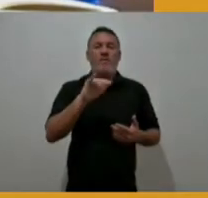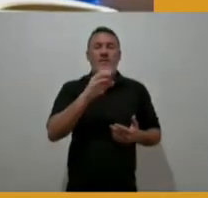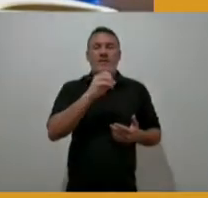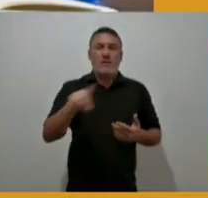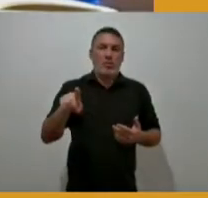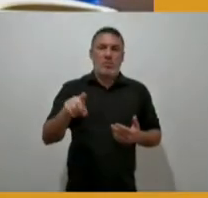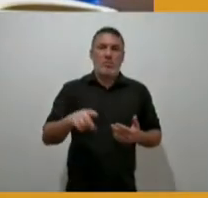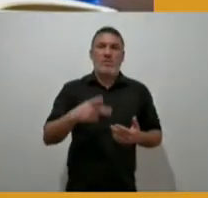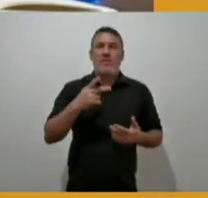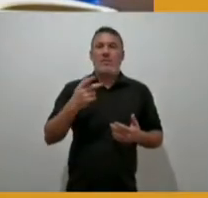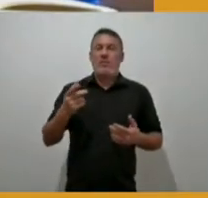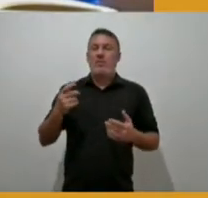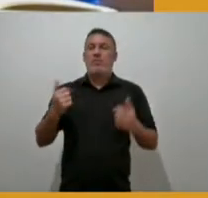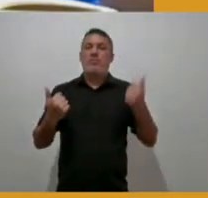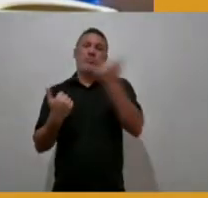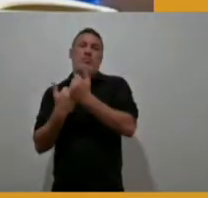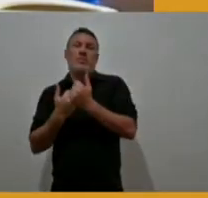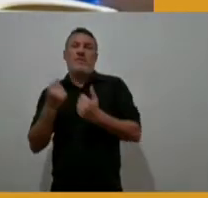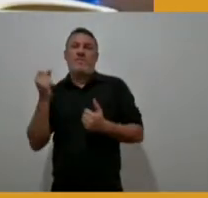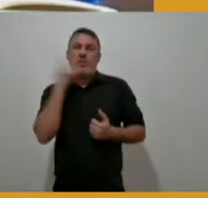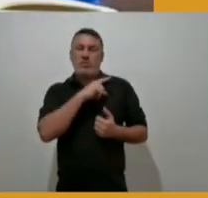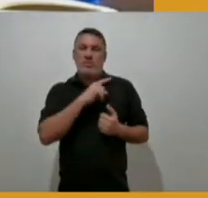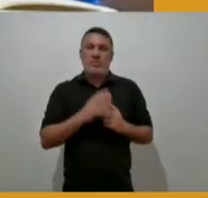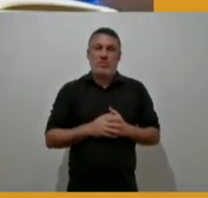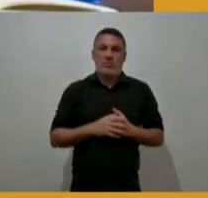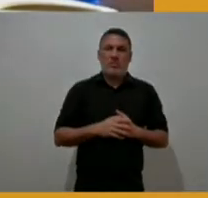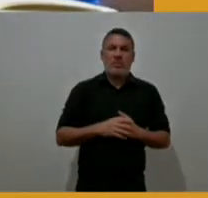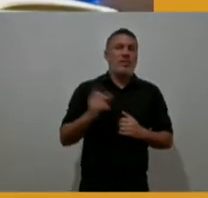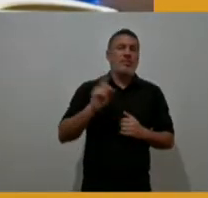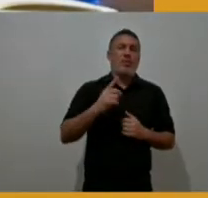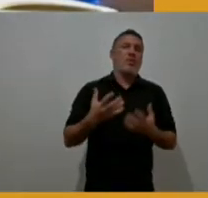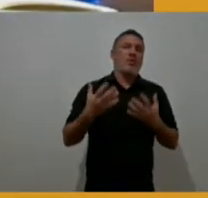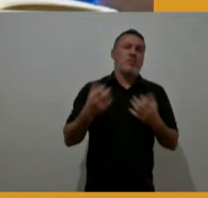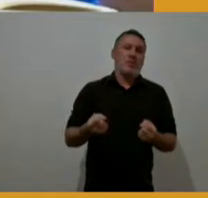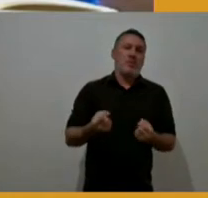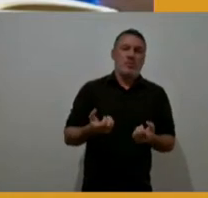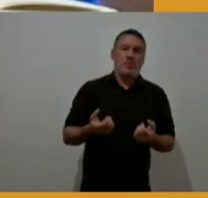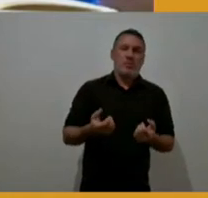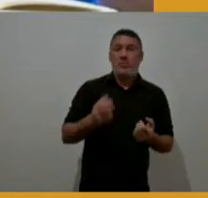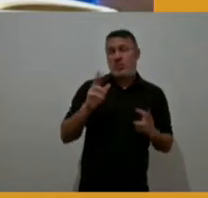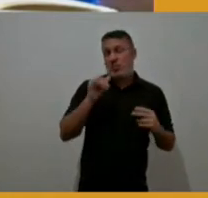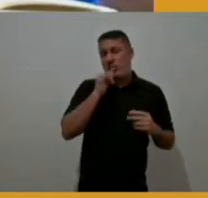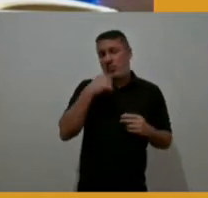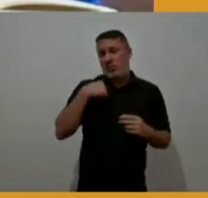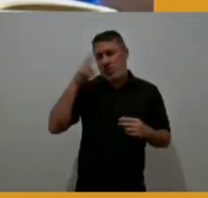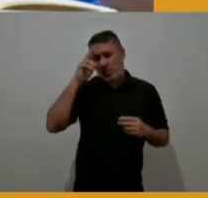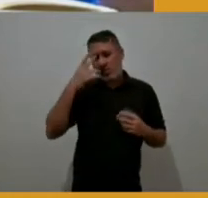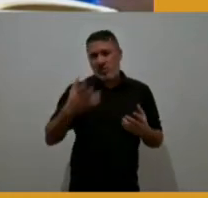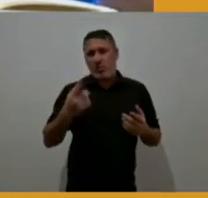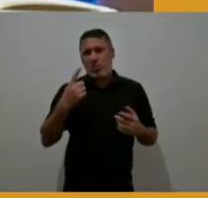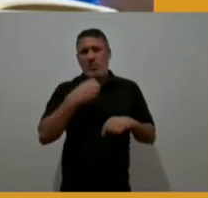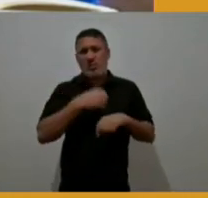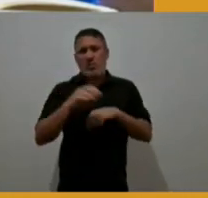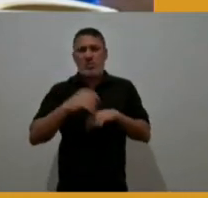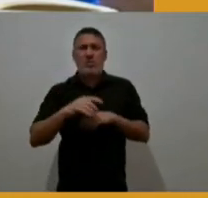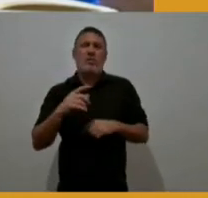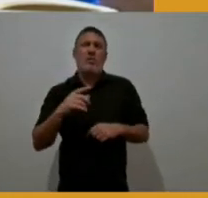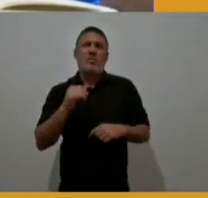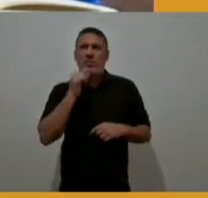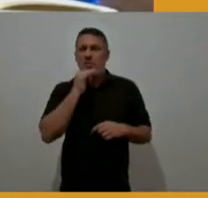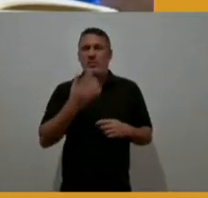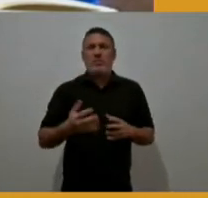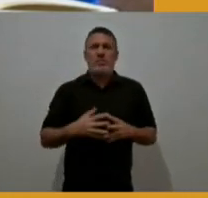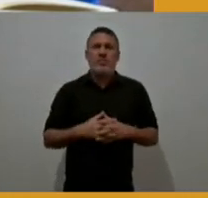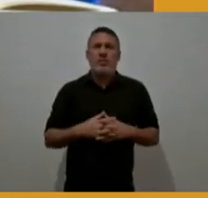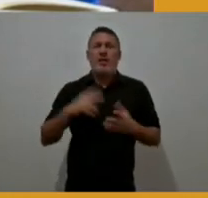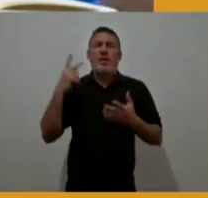falsidade. E rejeito por completo... Eu lembro, numa história antiga, lembra-se, por exemplo, dos erros cometidos por